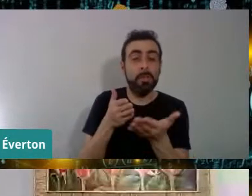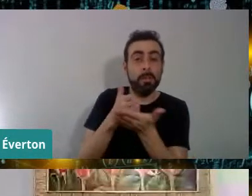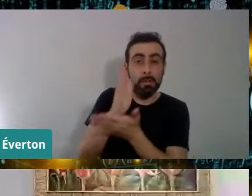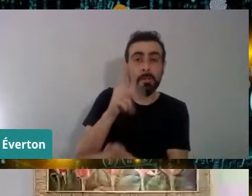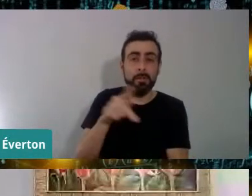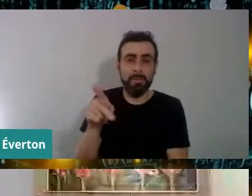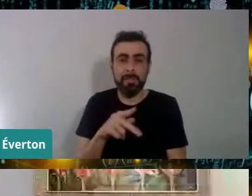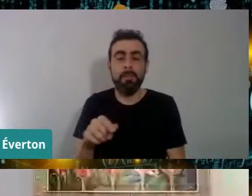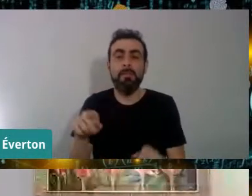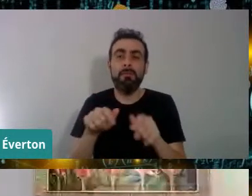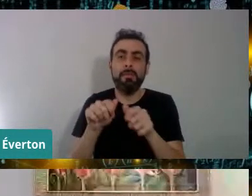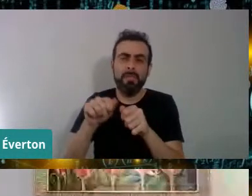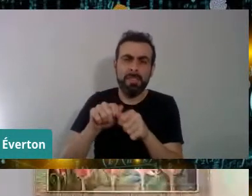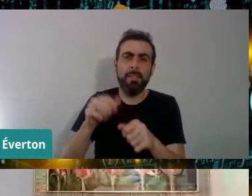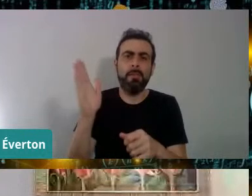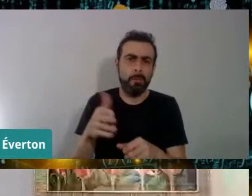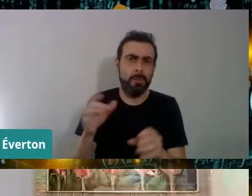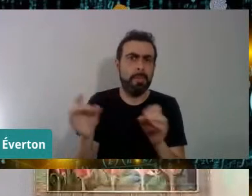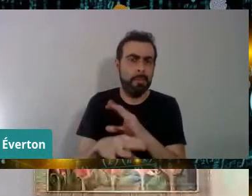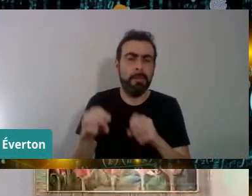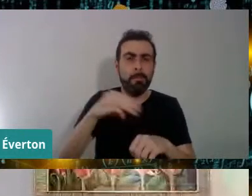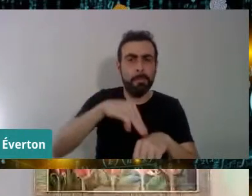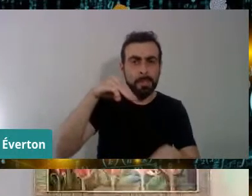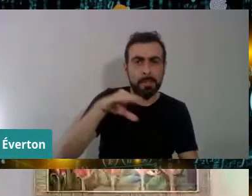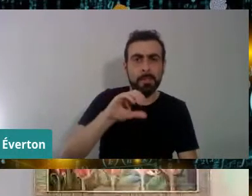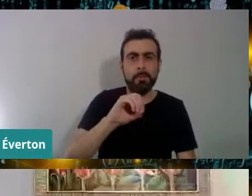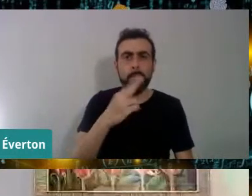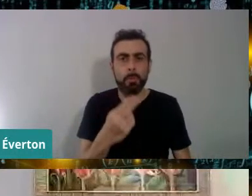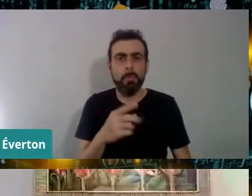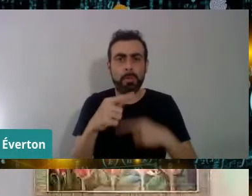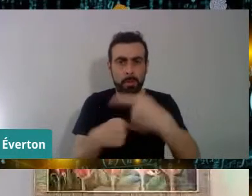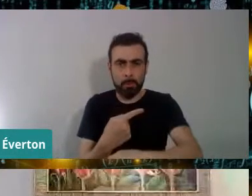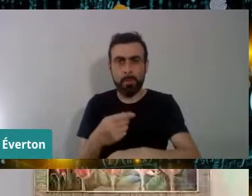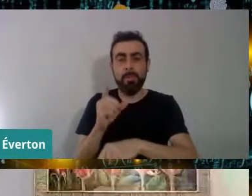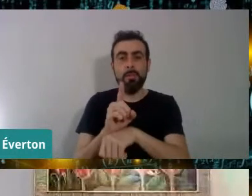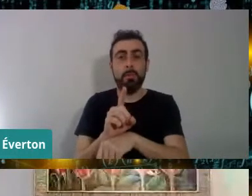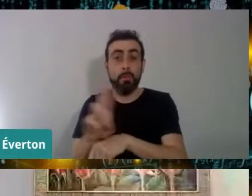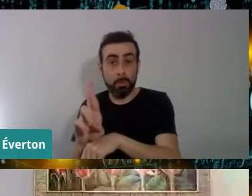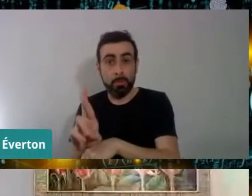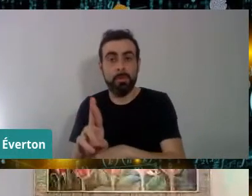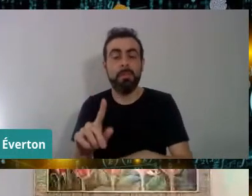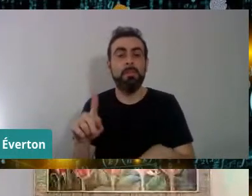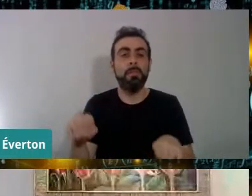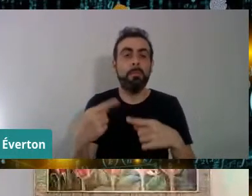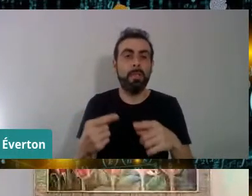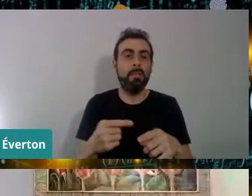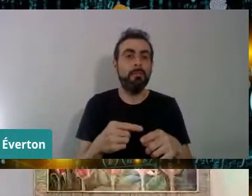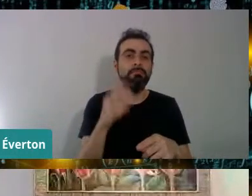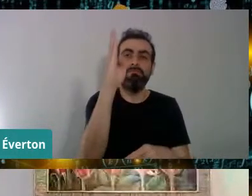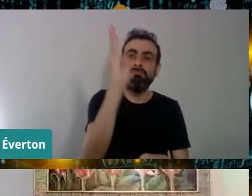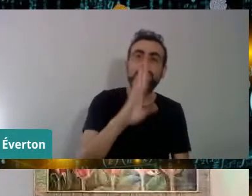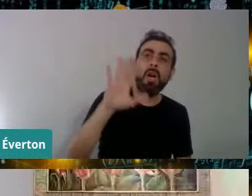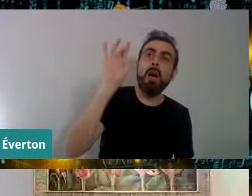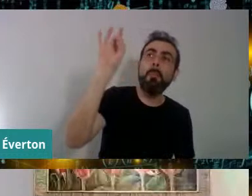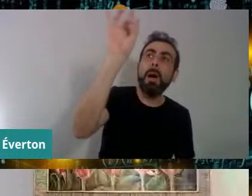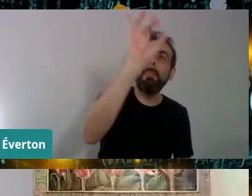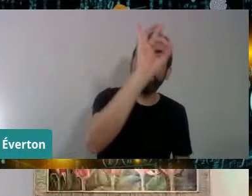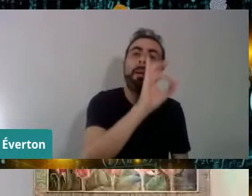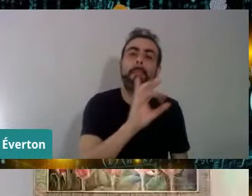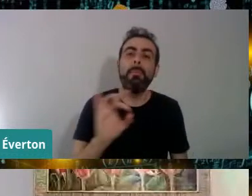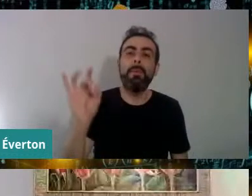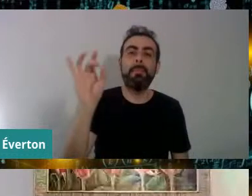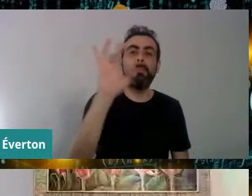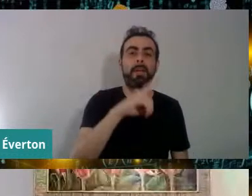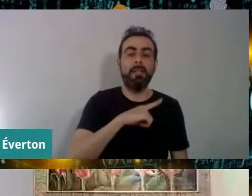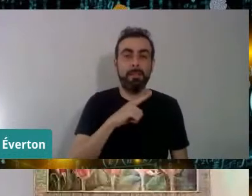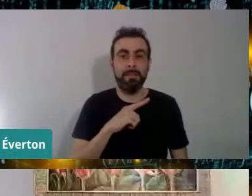mestrado, fizeram doutorado, né? Estão atuando em diversos pontos do Brasil, né? E que levam o